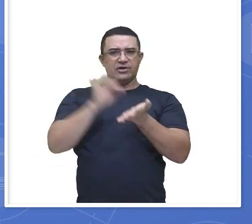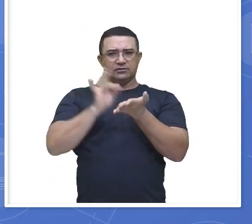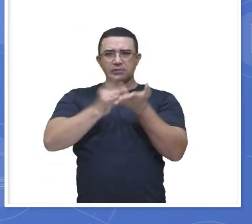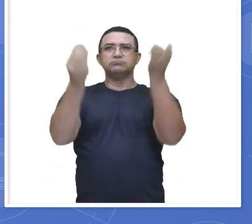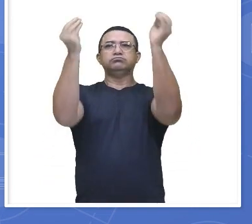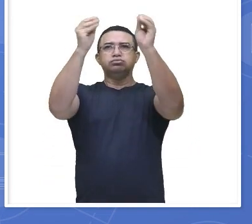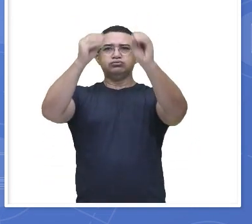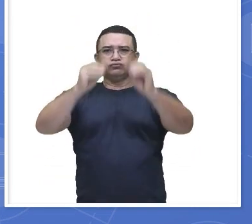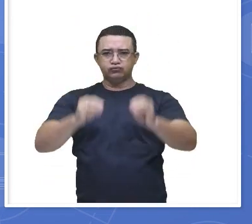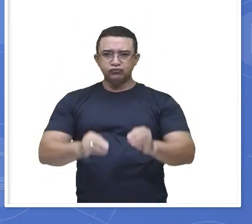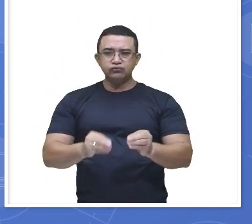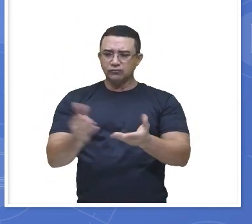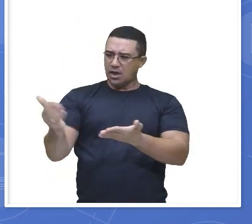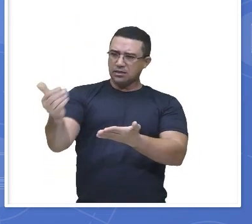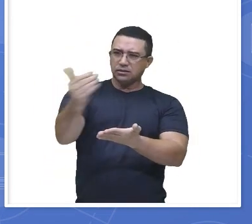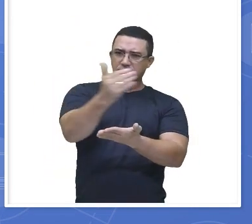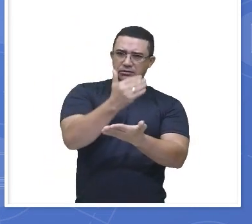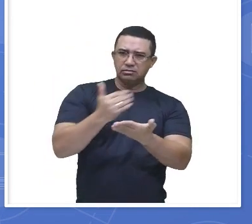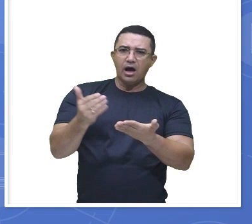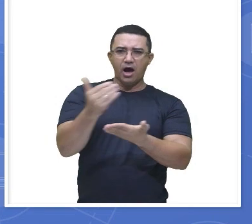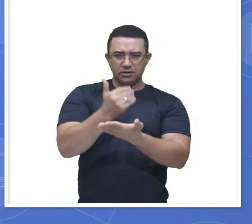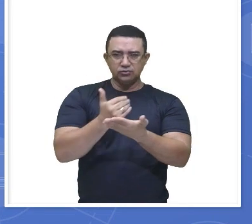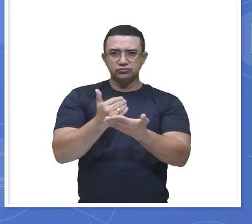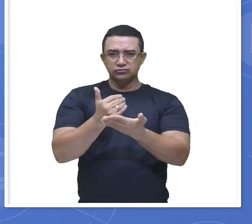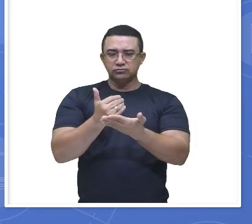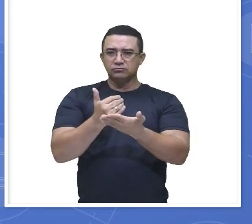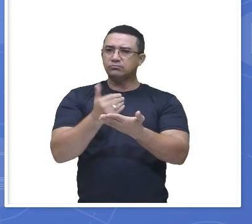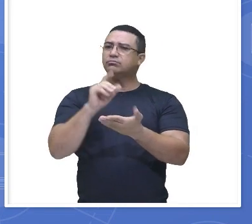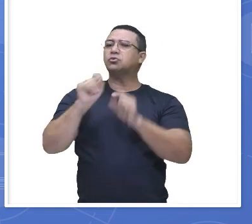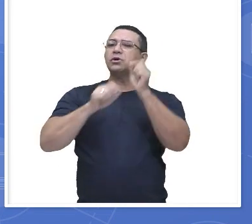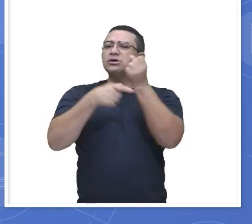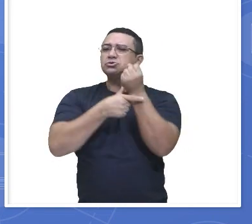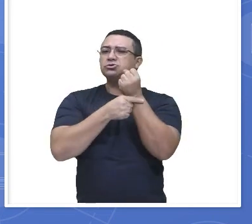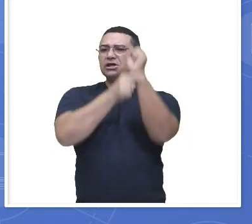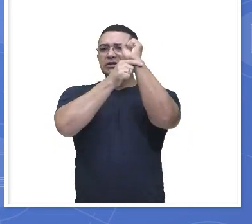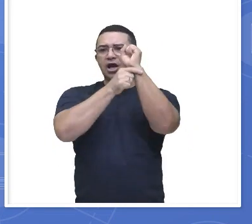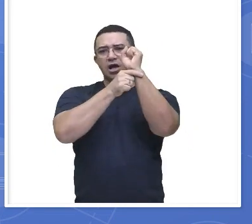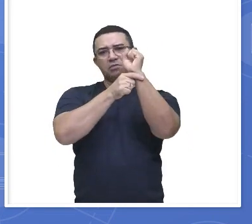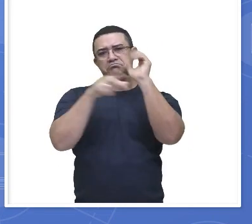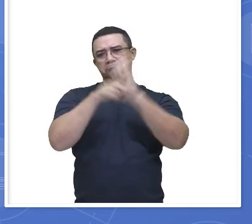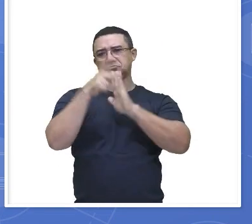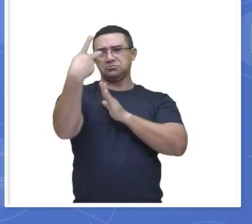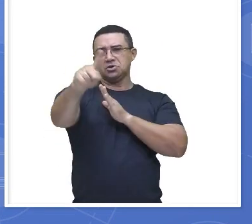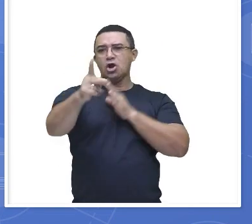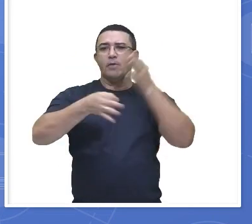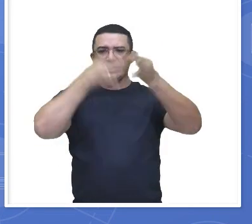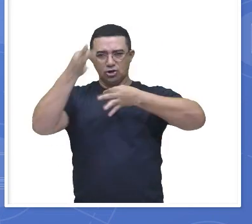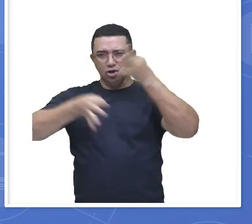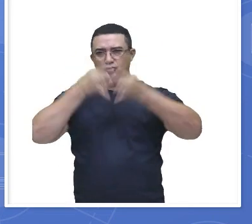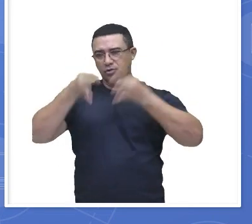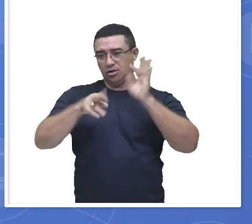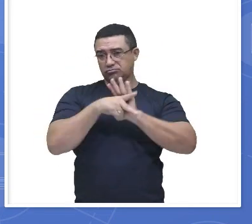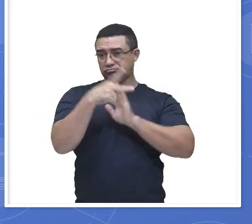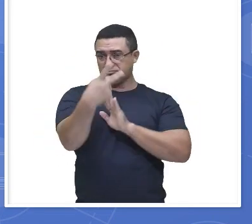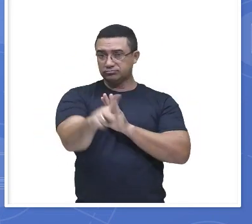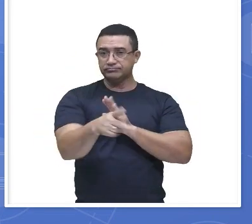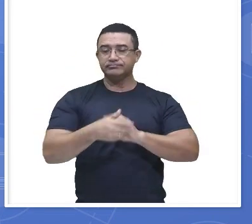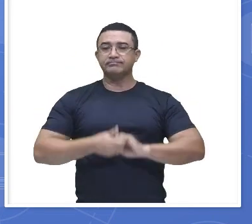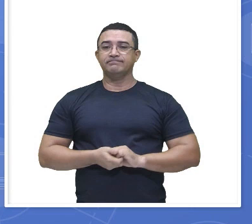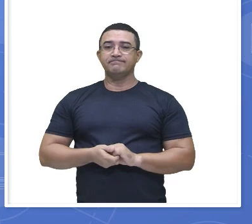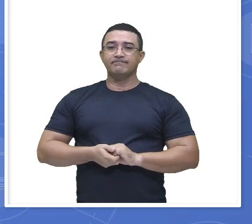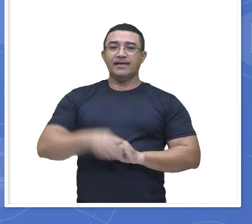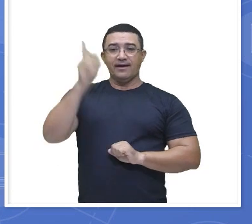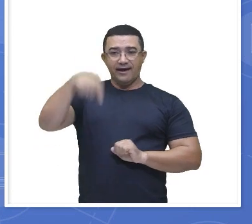Então, percebam que ele traz dado estatístico para sustentar a sua tese de que a mulher sofre violência. E aí, como é um